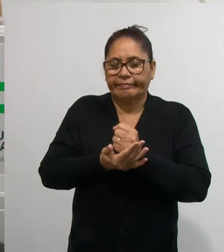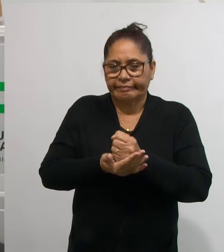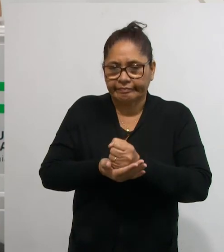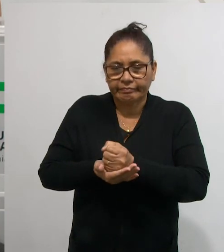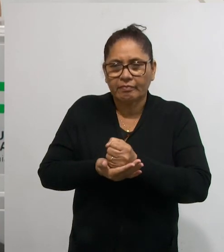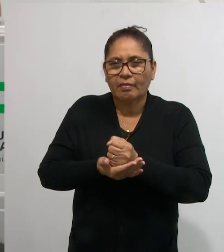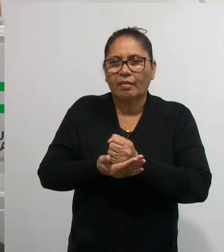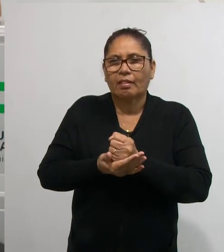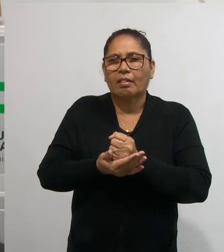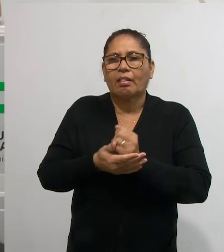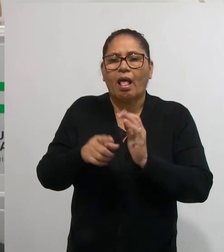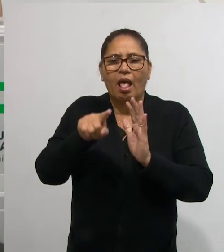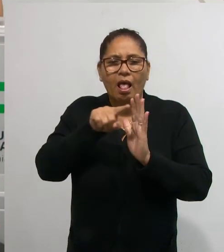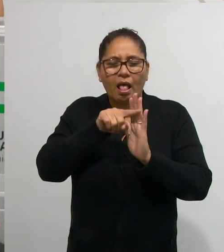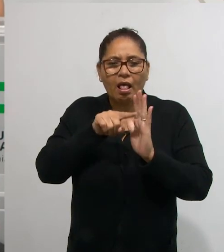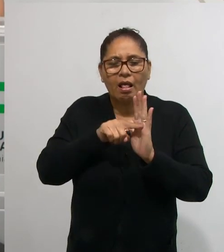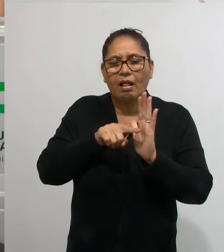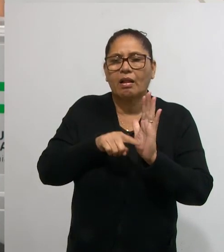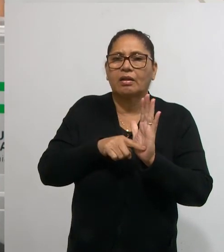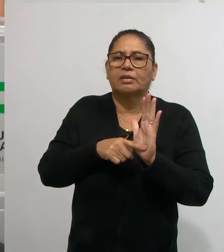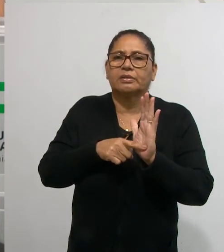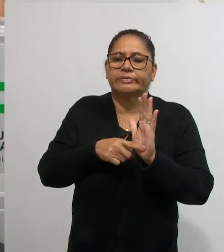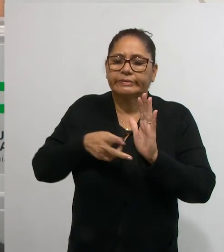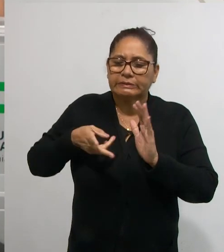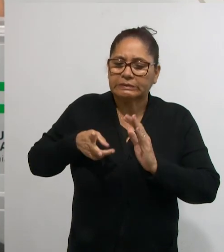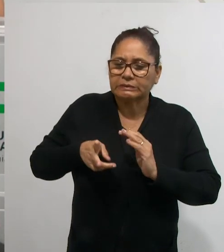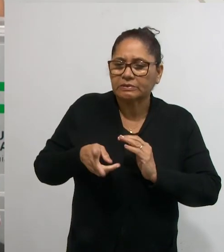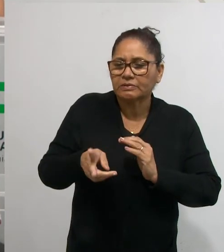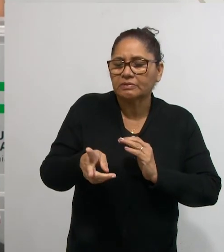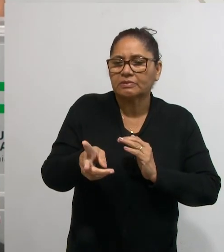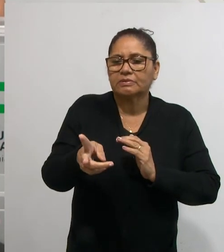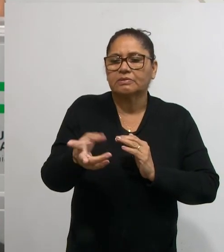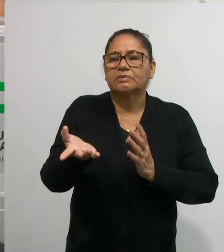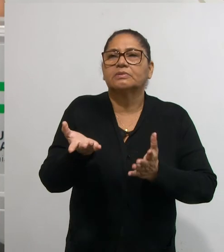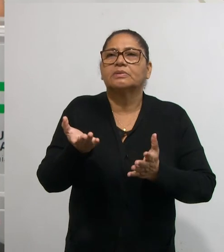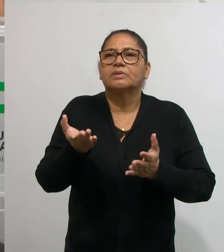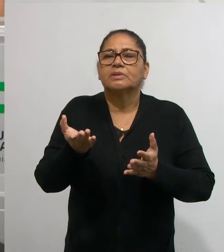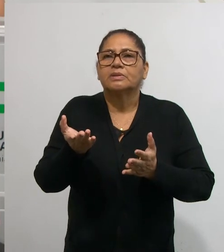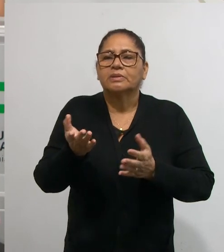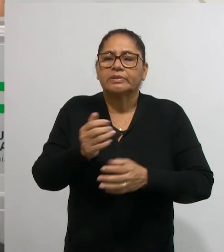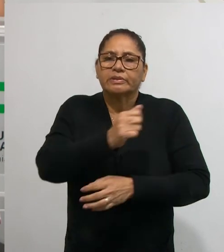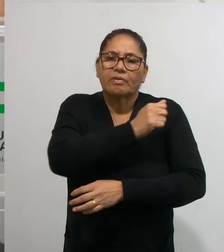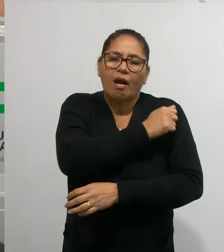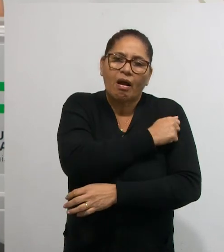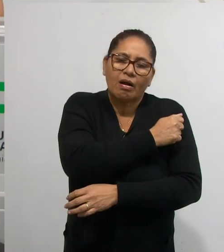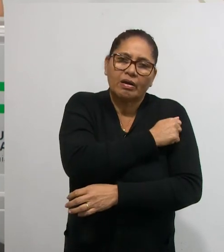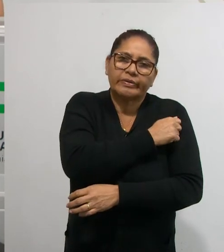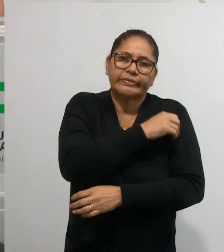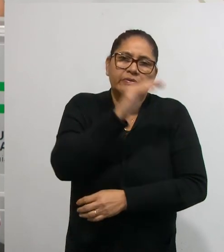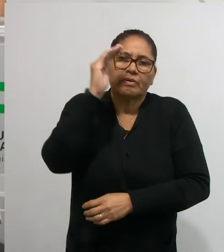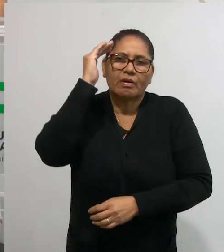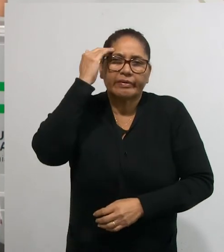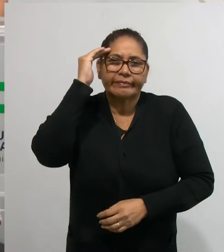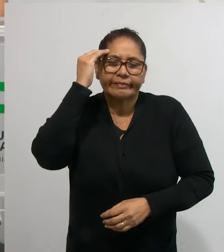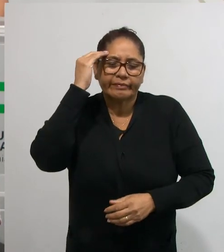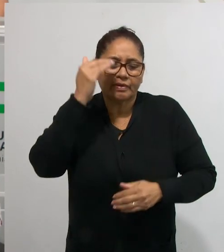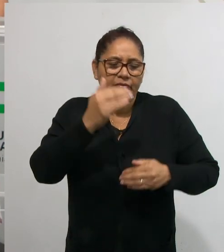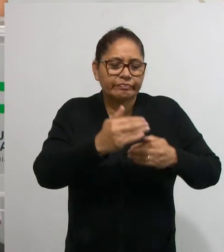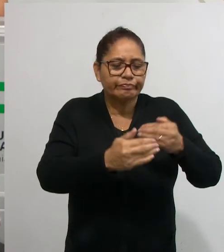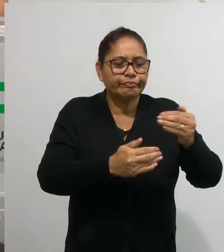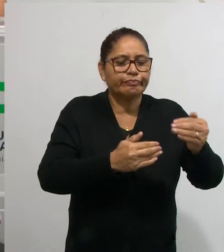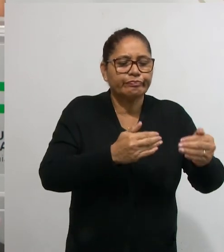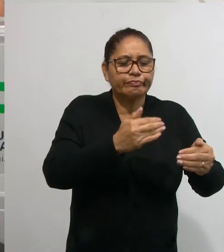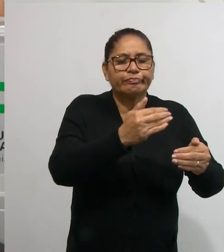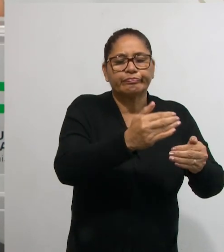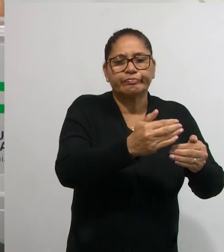ela esteja um rigor metodológico, sem que ela tenha uma sequência para que o aluno compreenda aquele